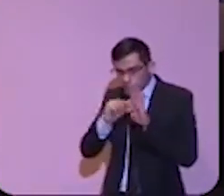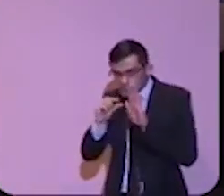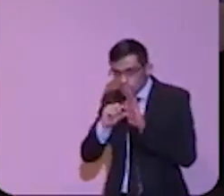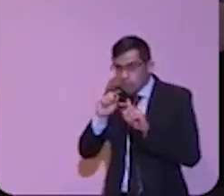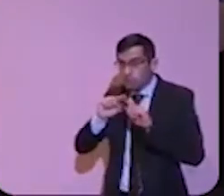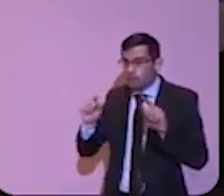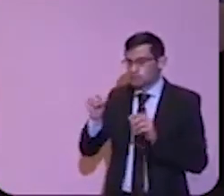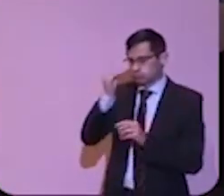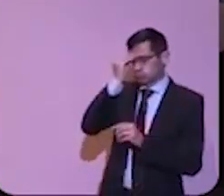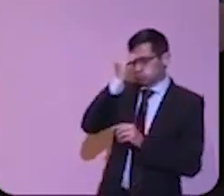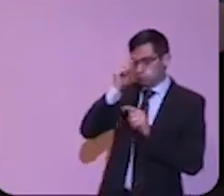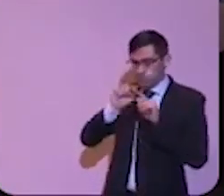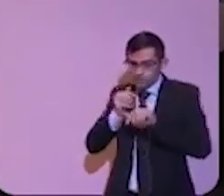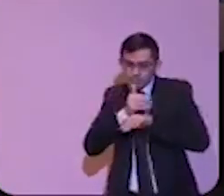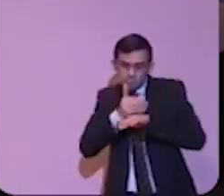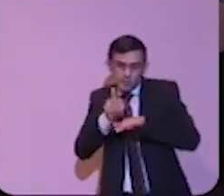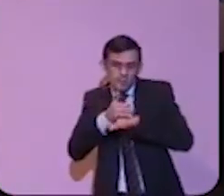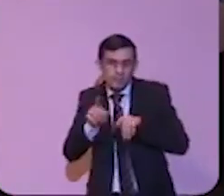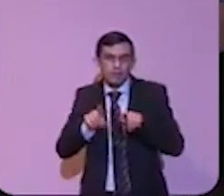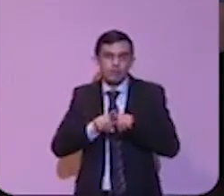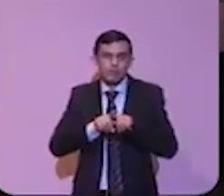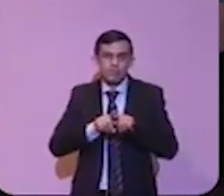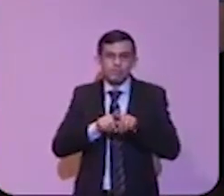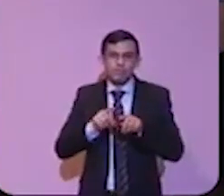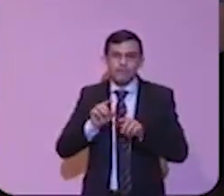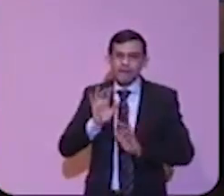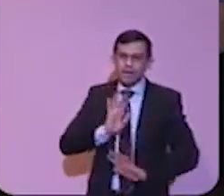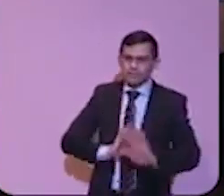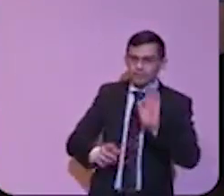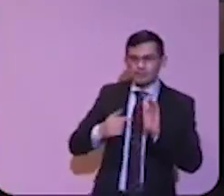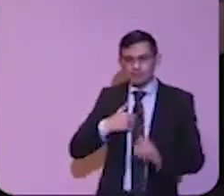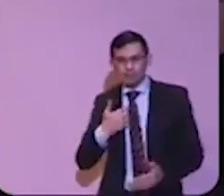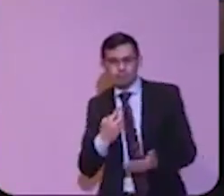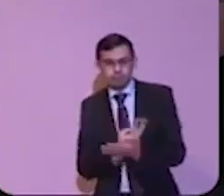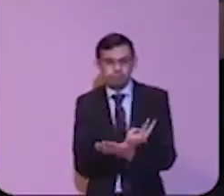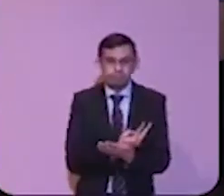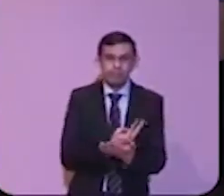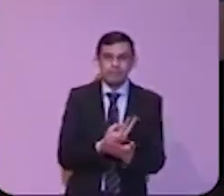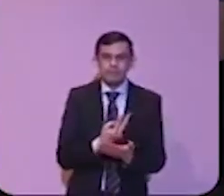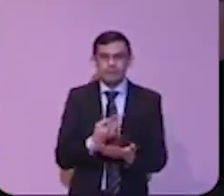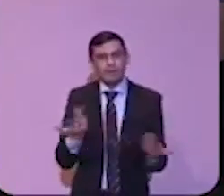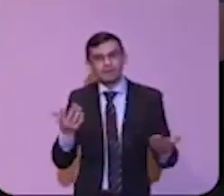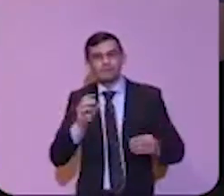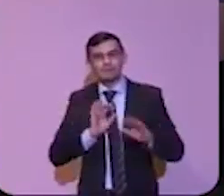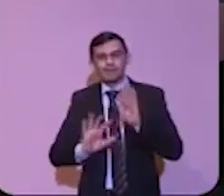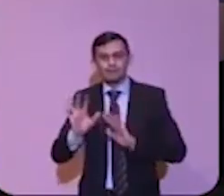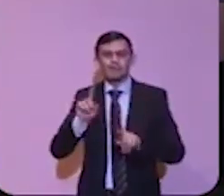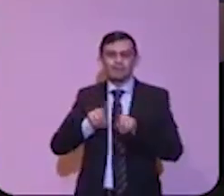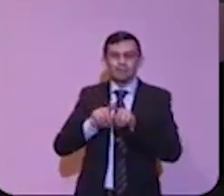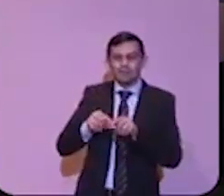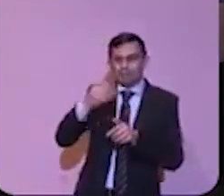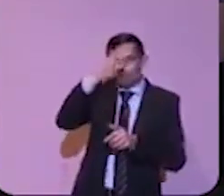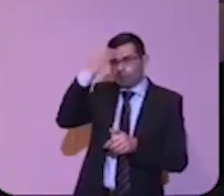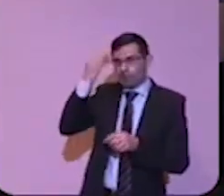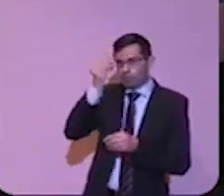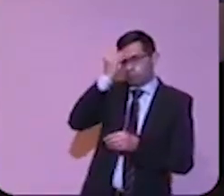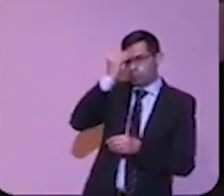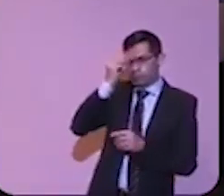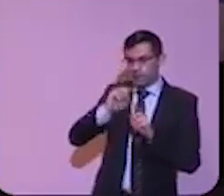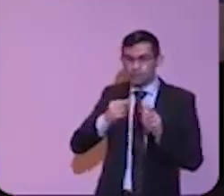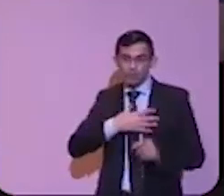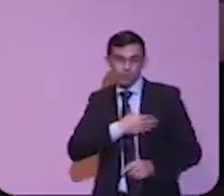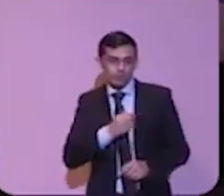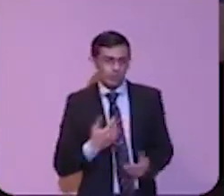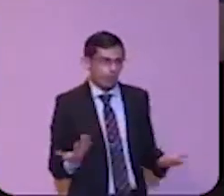versículos. E é interessante porque às vezes eu dou uma vacilada, eu sou o que mais vacila lá em casa. E os meus filhos vêm e me